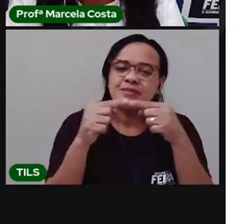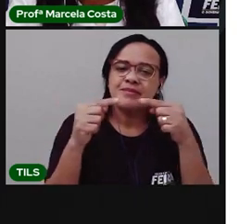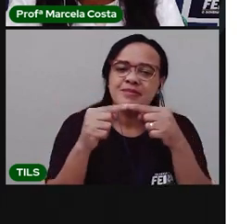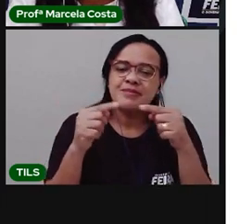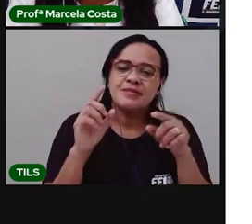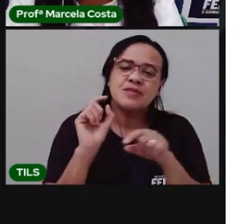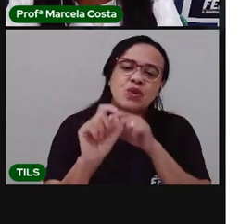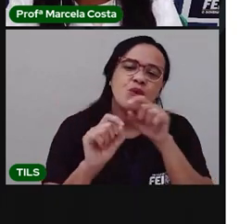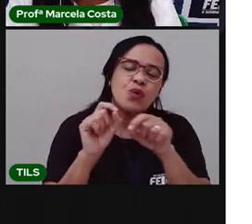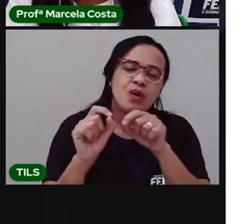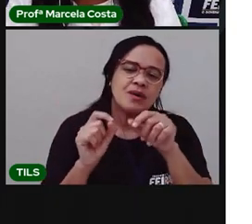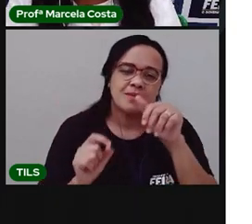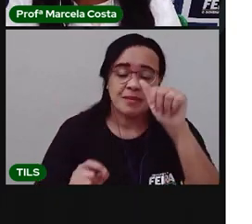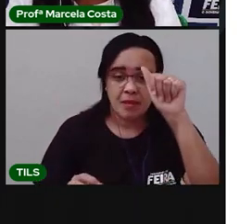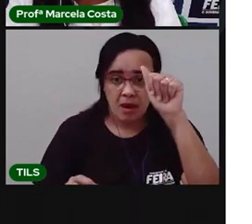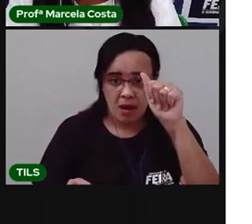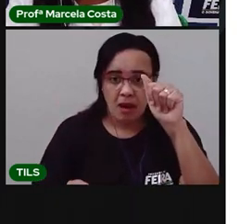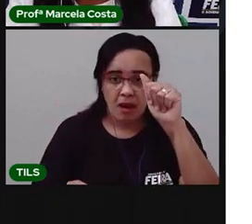É alternativa A?